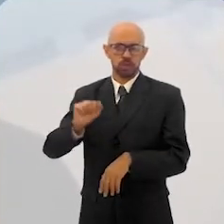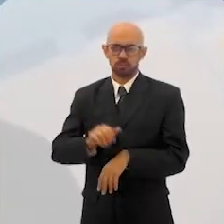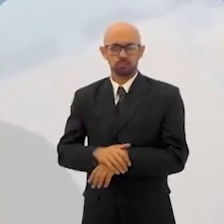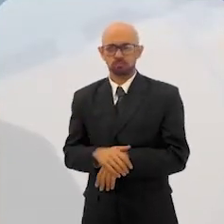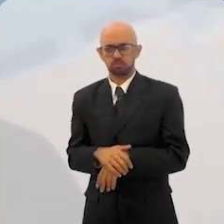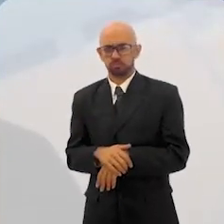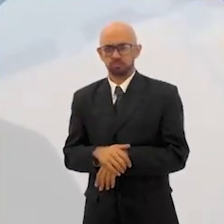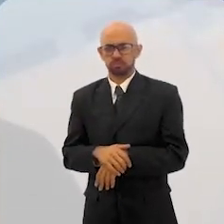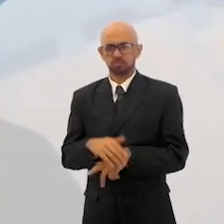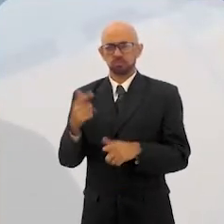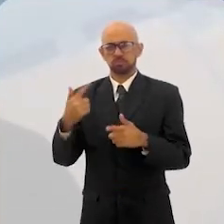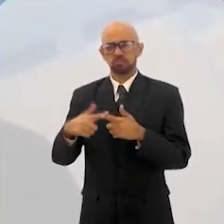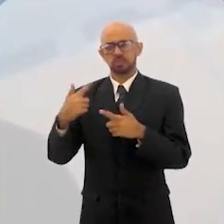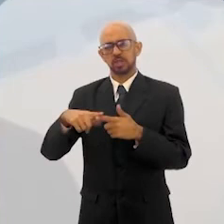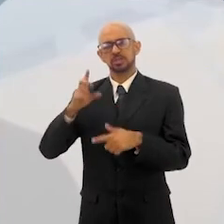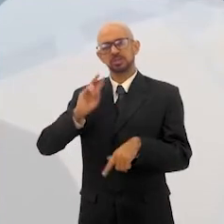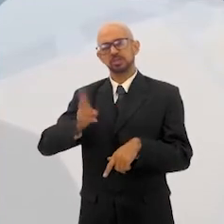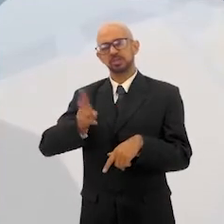acho que